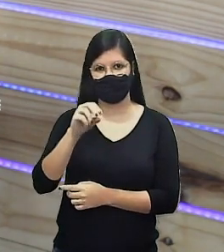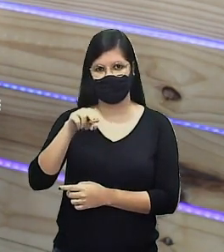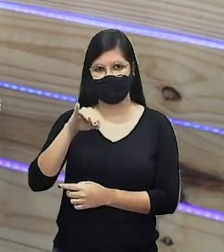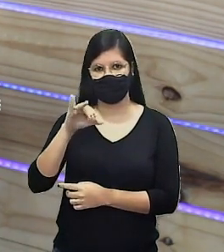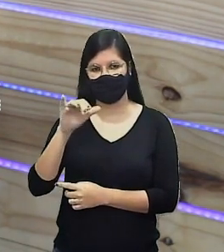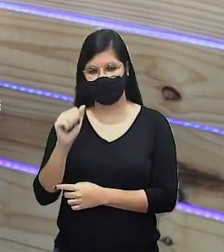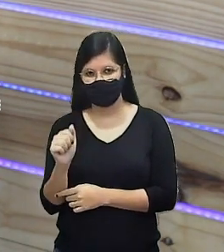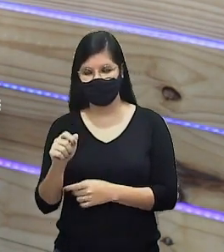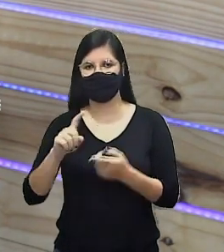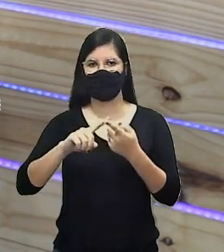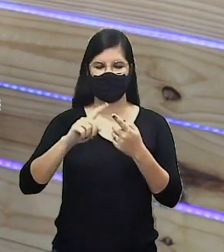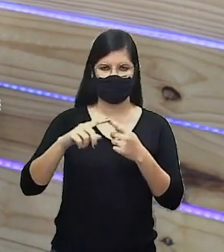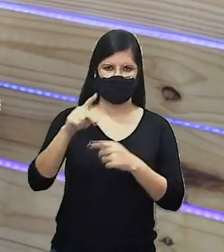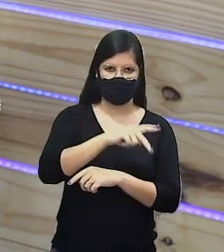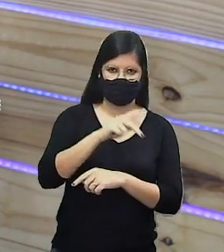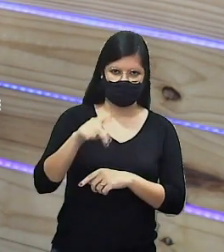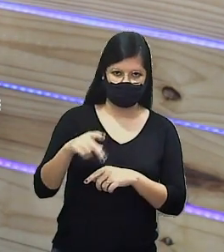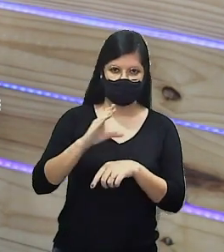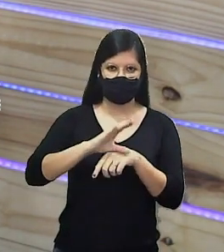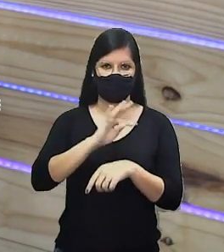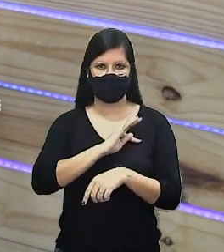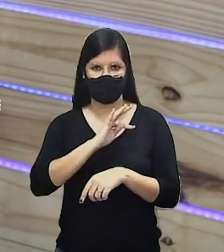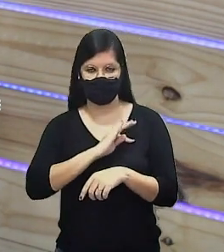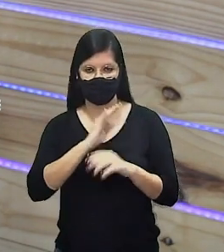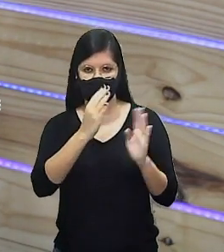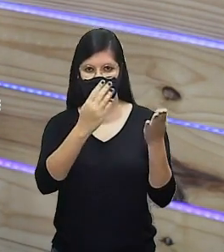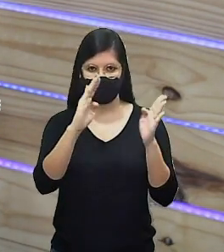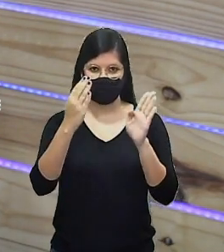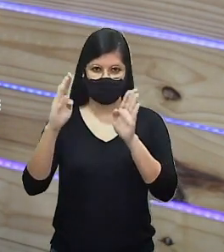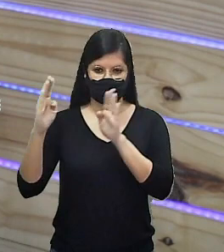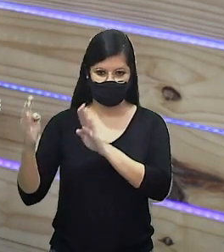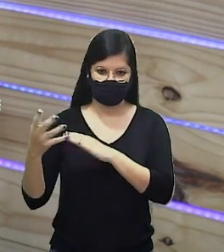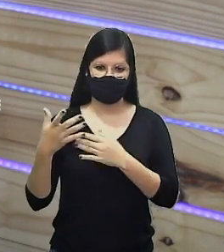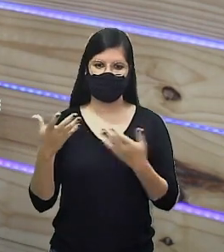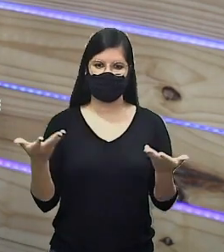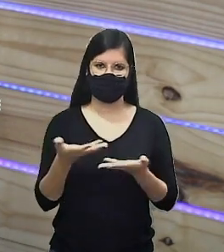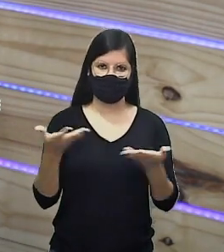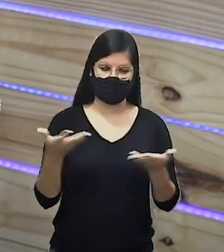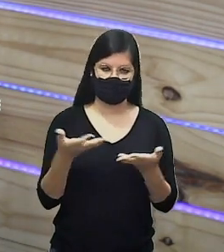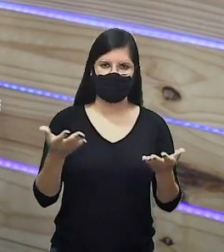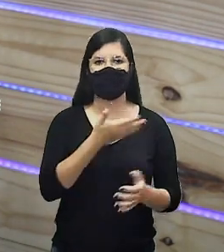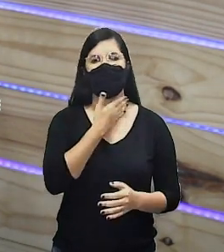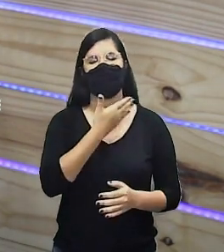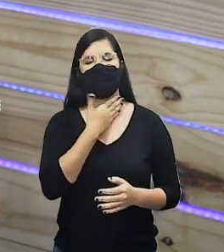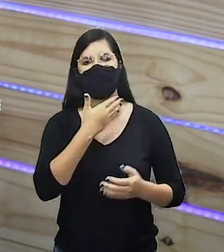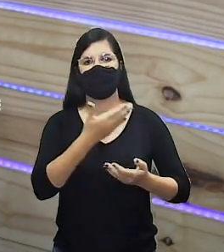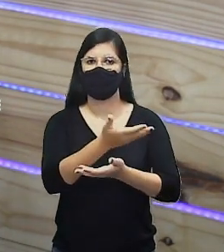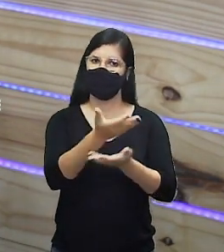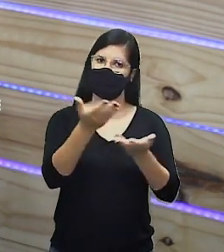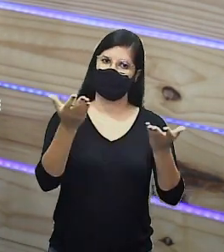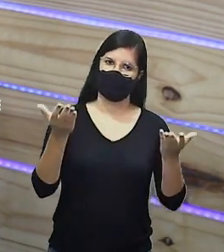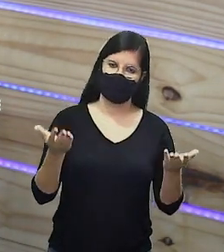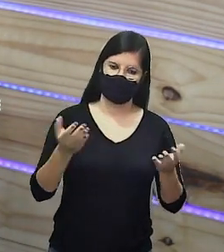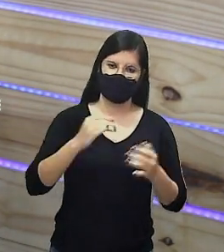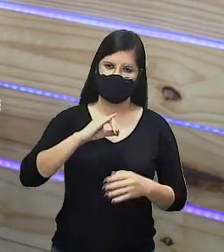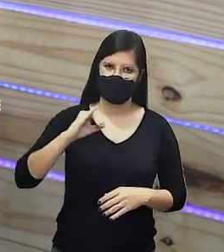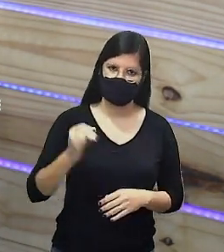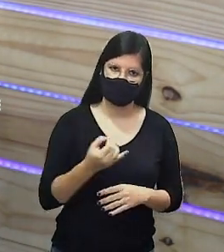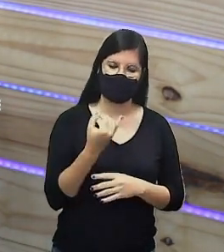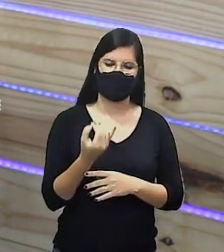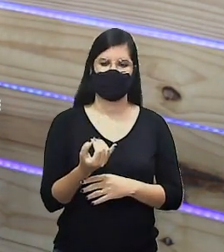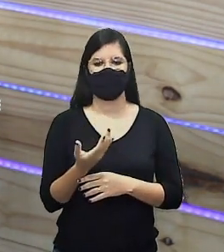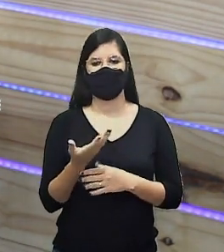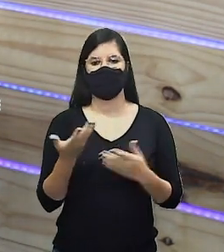eu sou também professora do curso técnico de biblioteconomia. Estamos aqui para bater um papo com vocês, aproveitando, né,